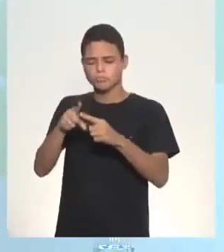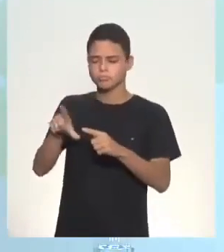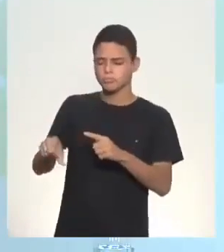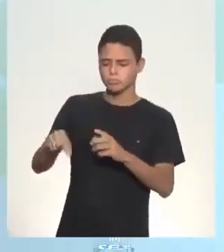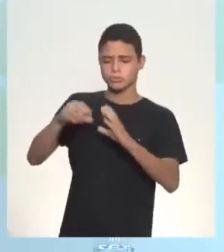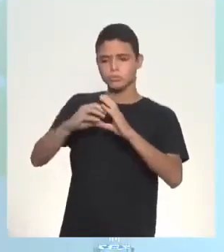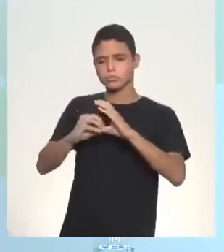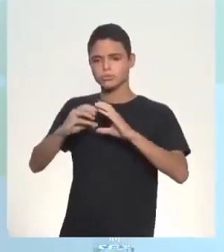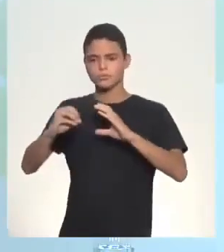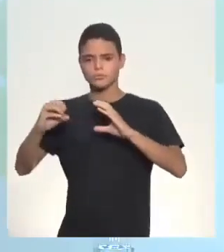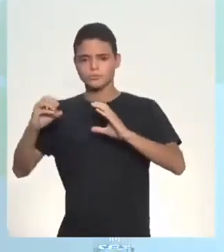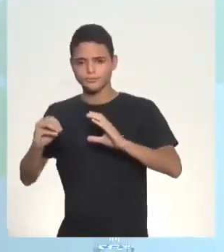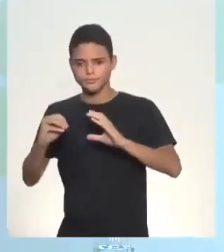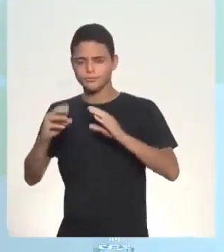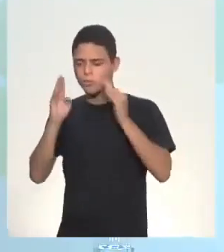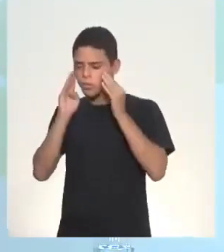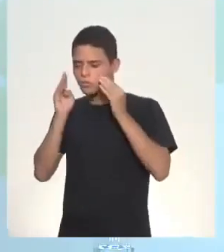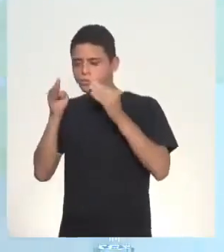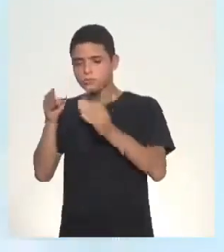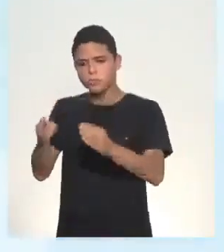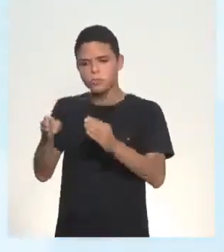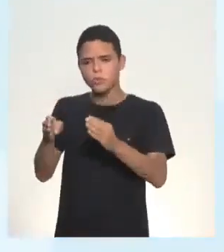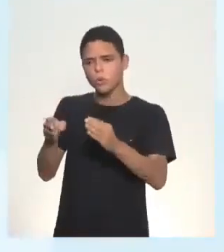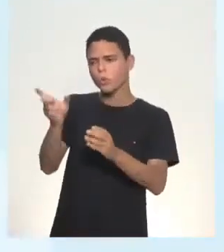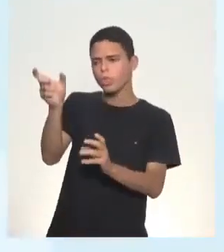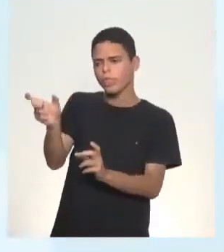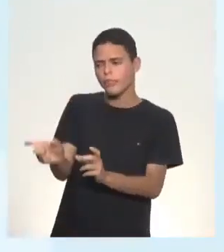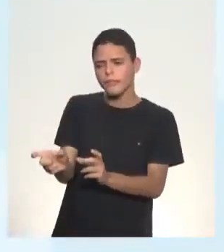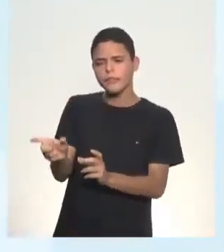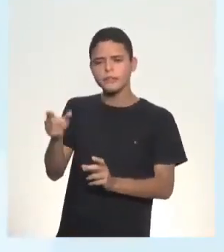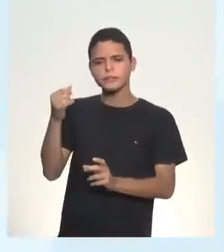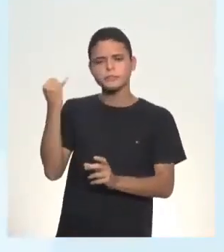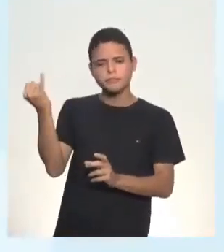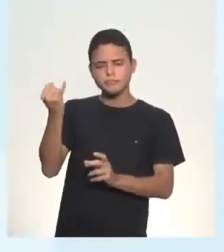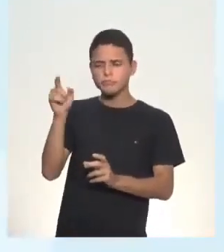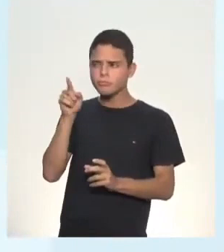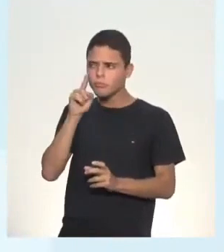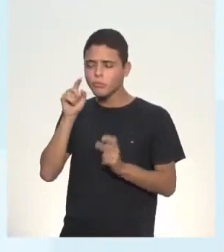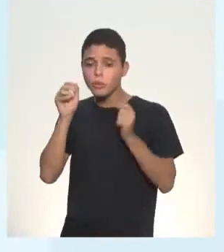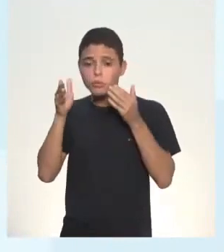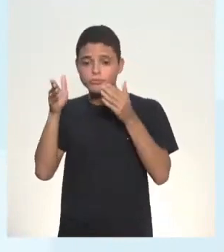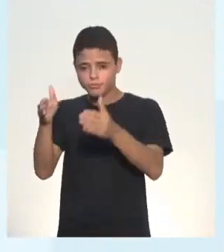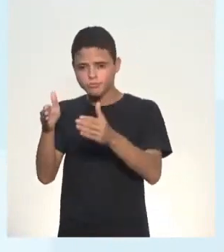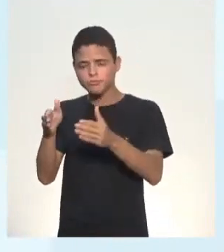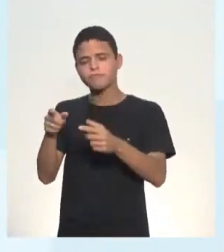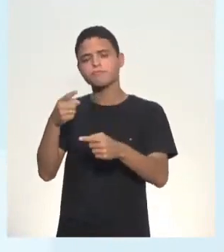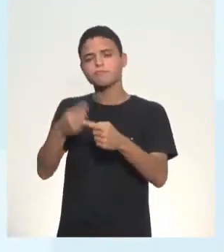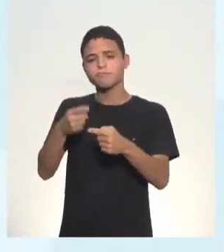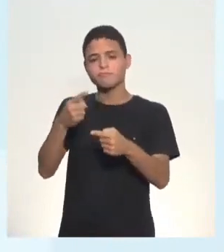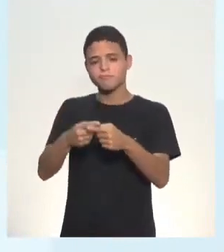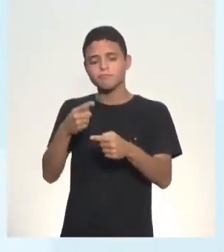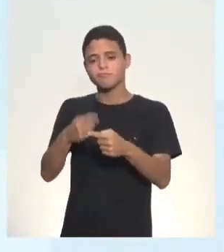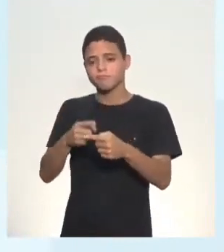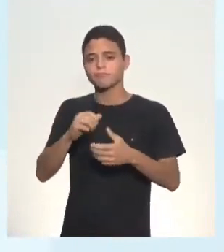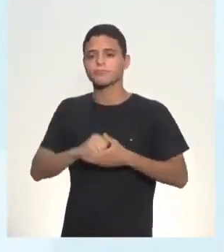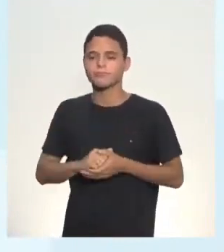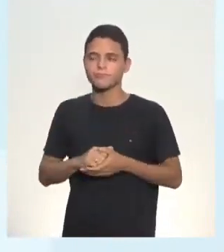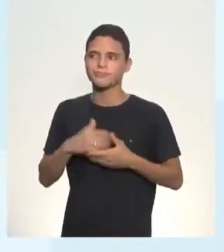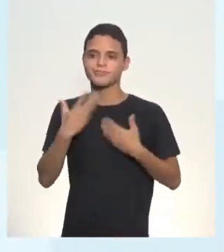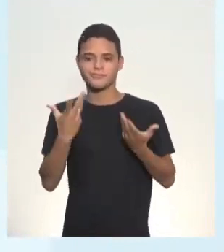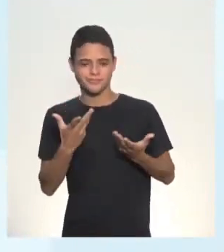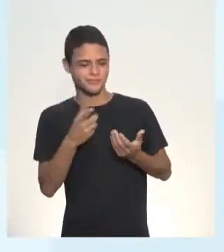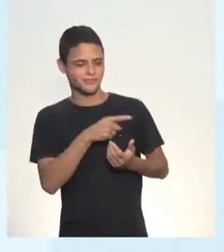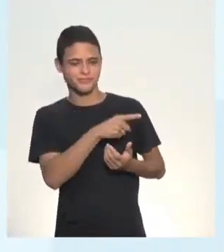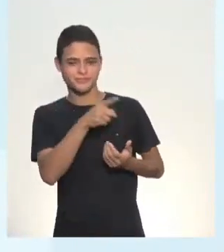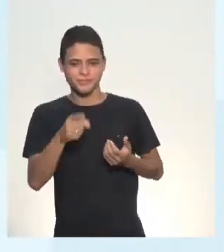esse emoji? Por que você focou nessa personagem especificamente? Nossa. Né? Por que chamou... Aquele da cabeça